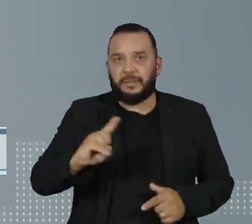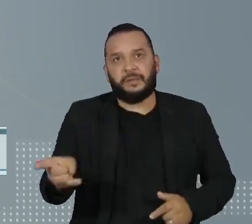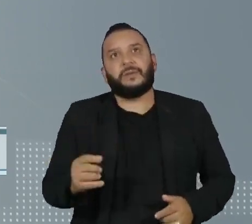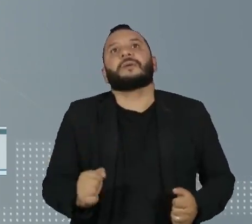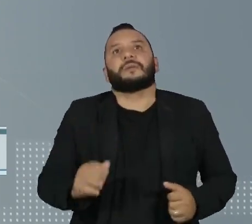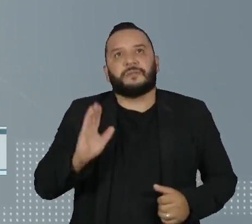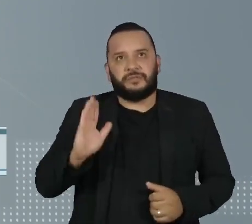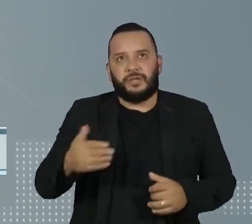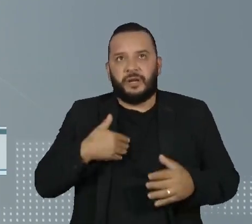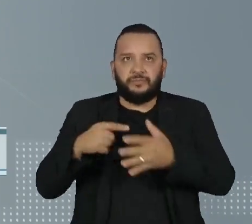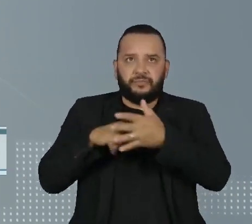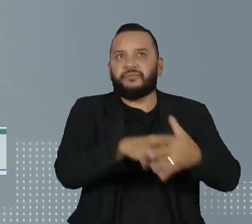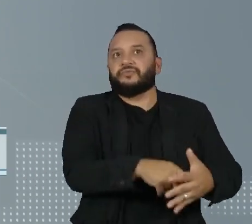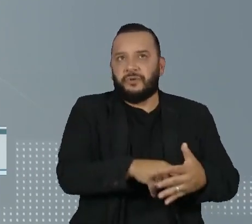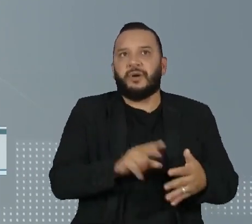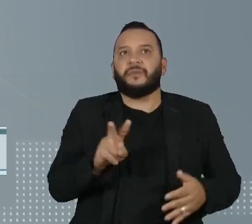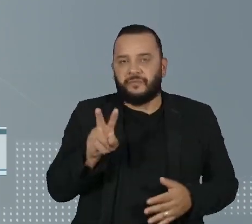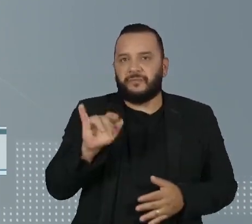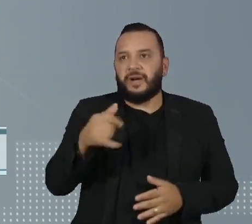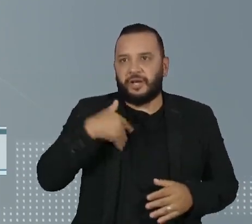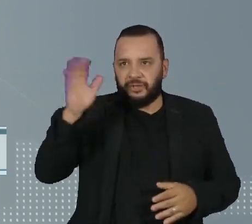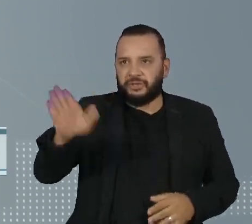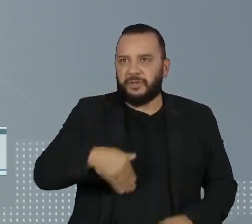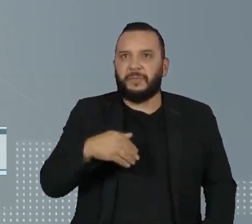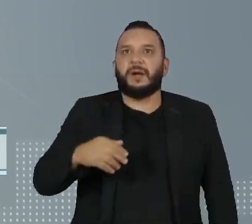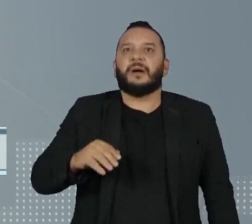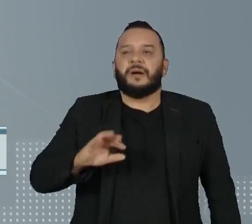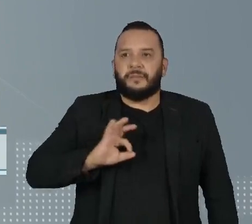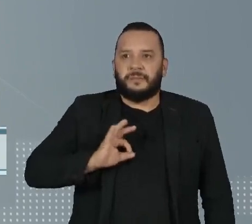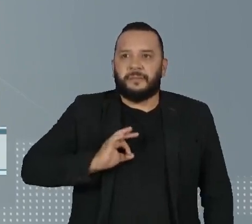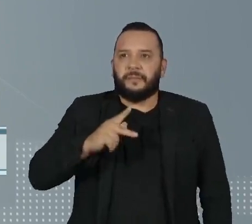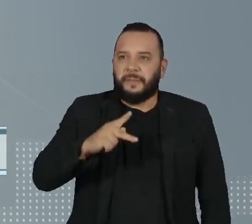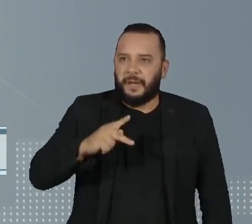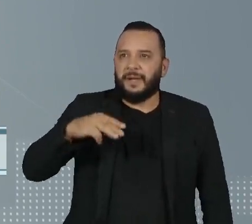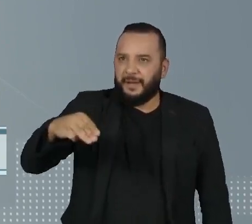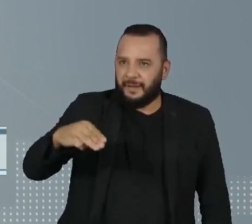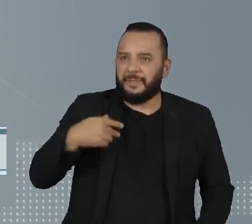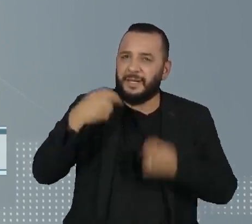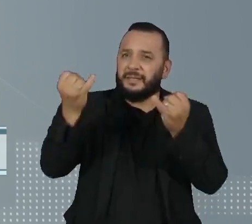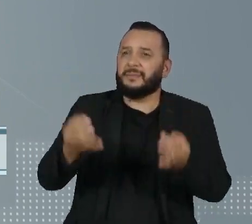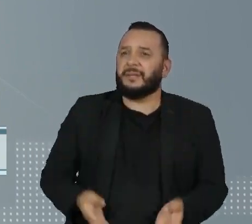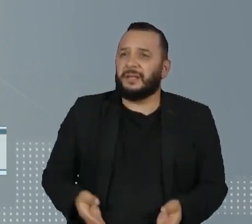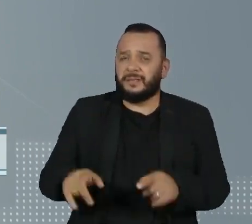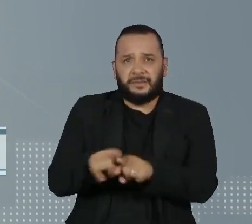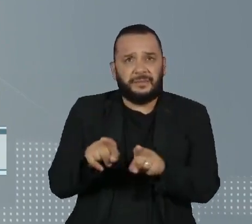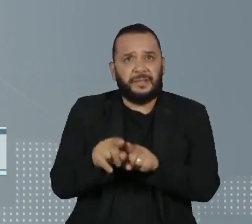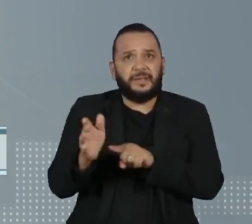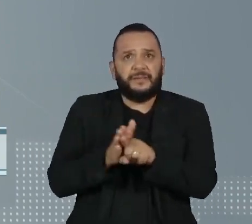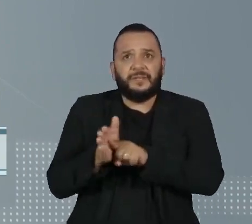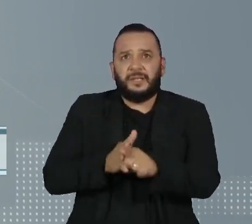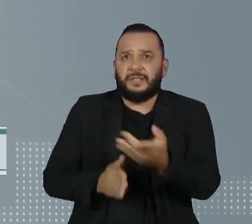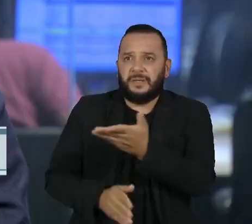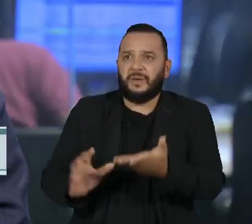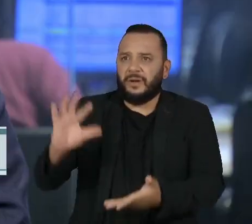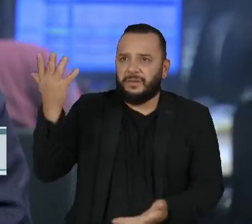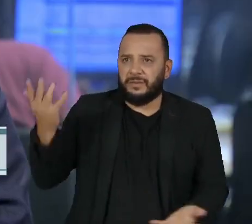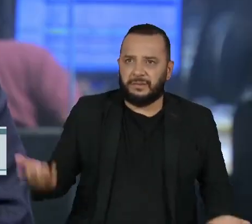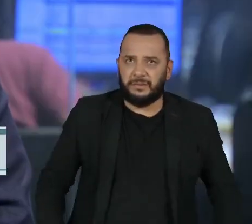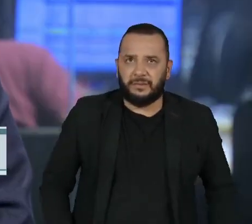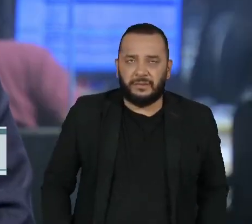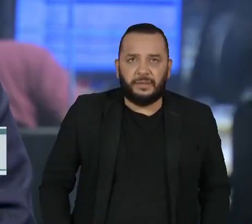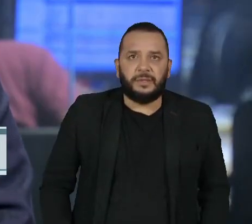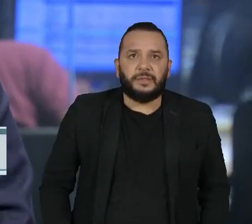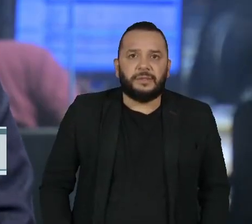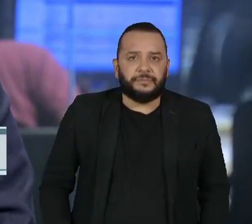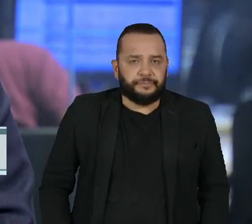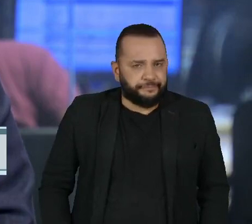das polícias vai oficiar a corregedoria da PM para pedir mais explicações e a investigação do caso.